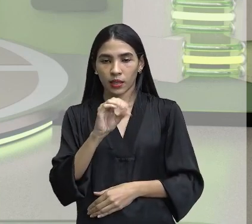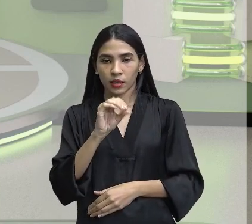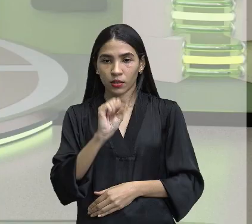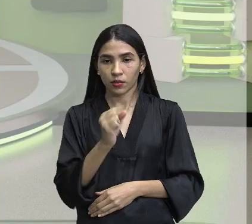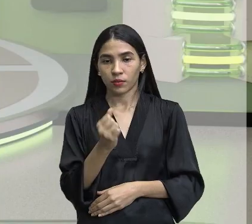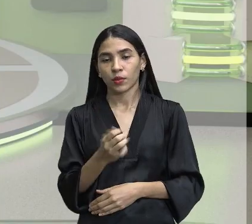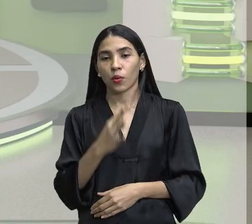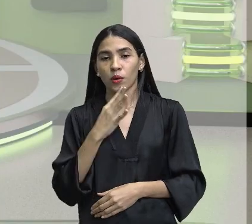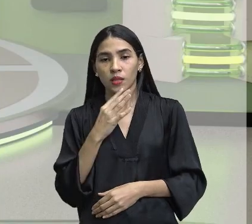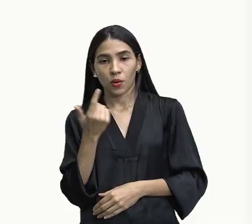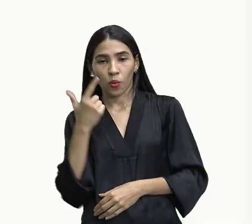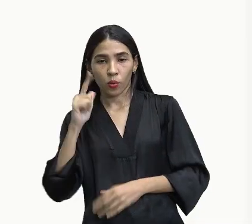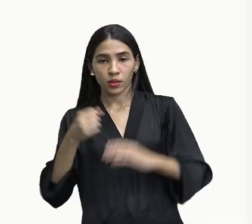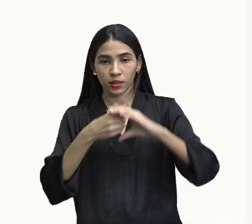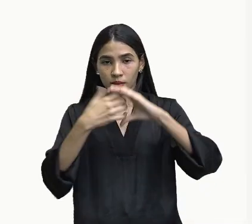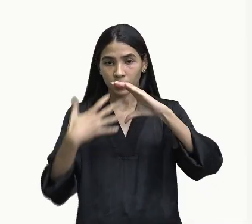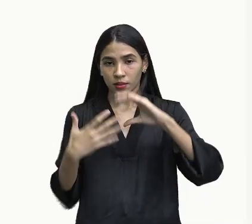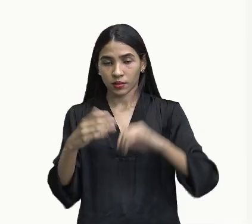outra característica,